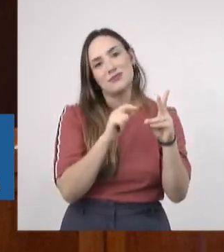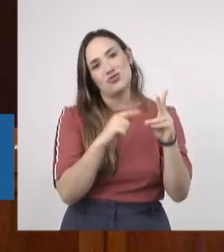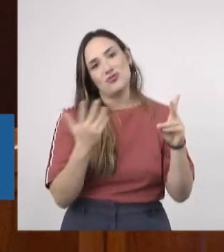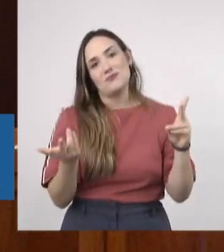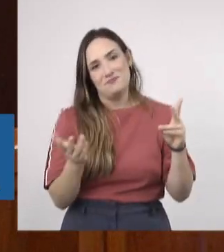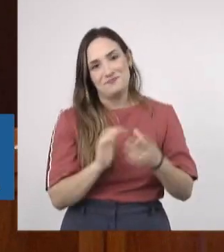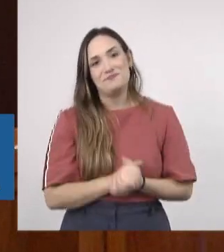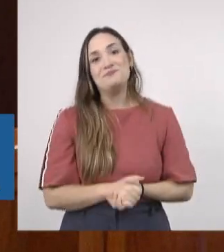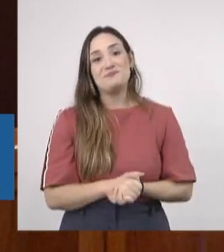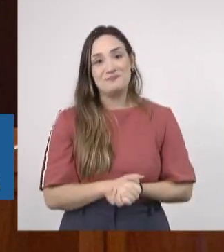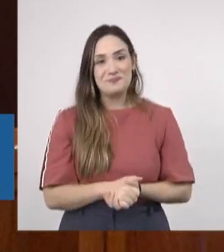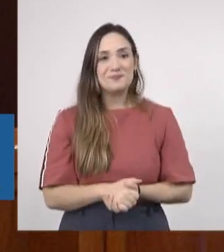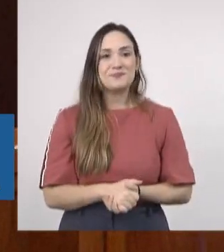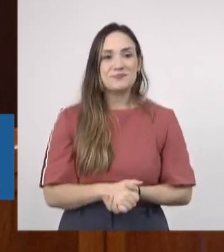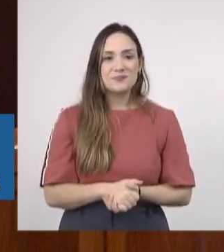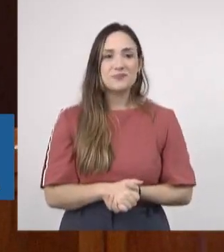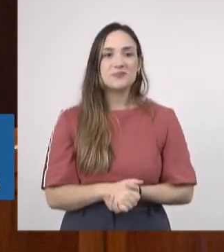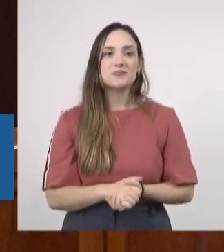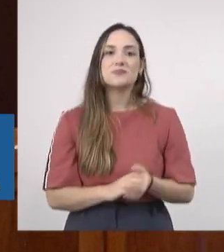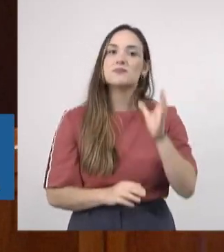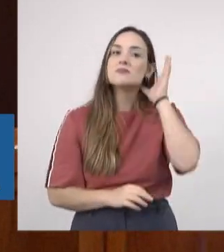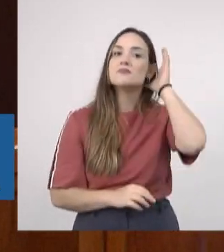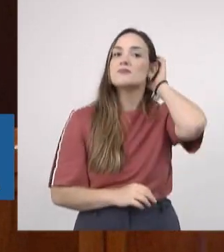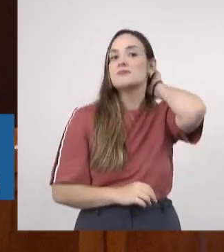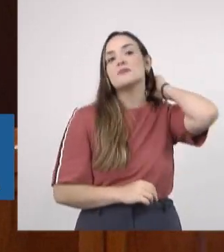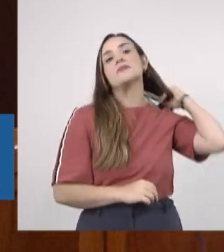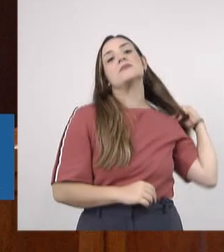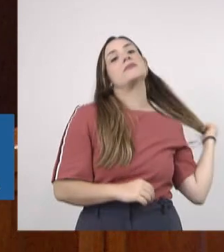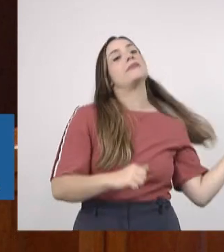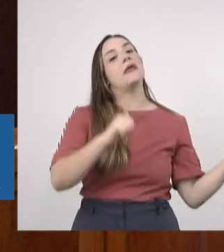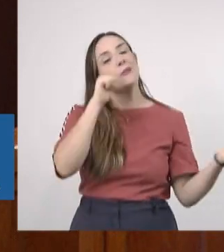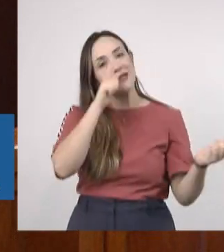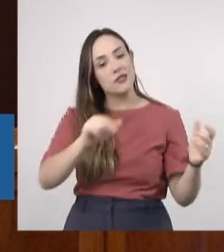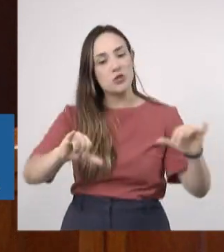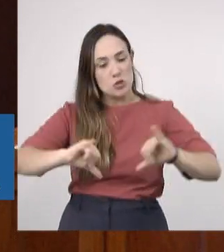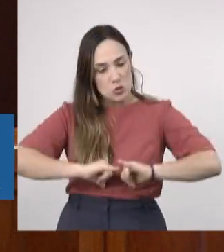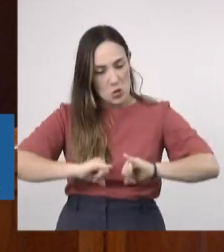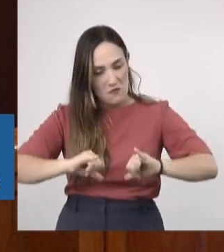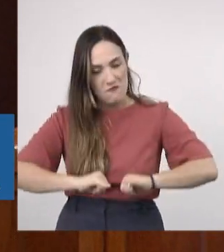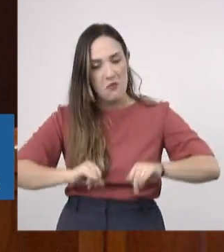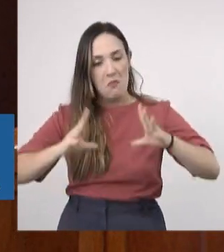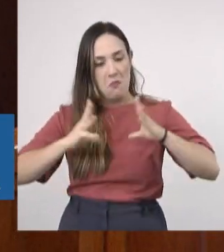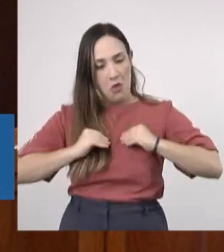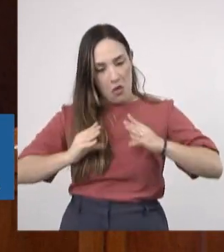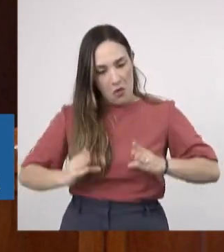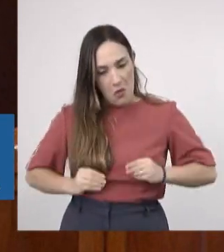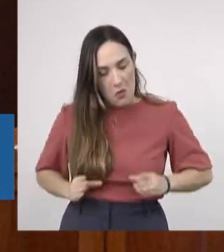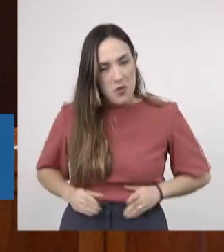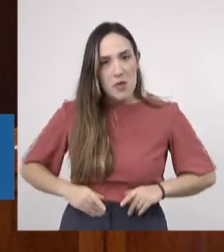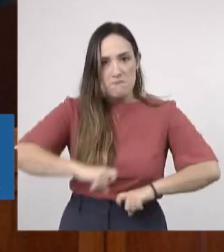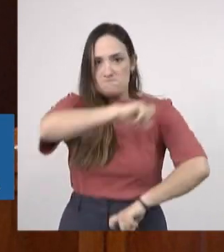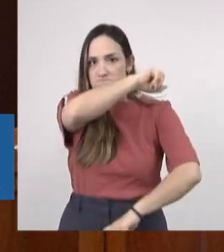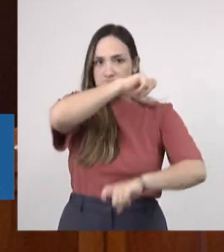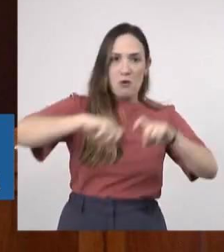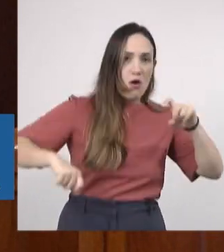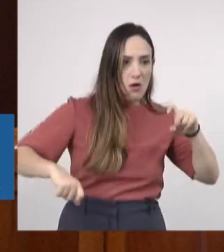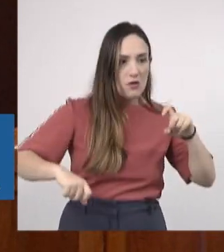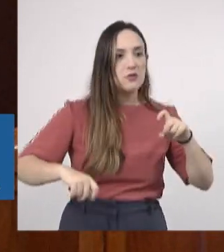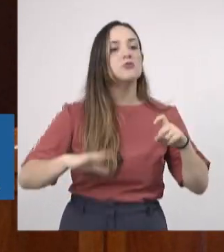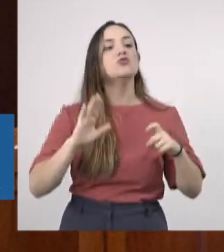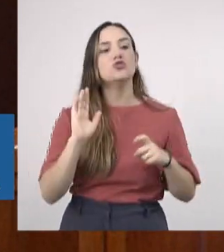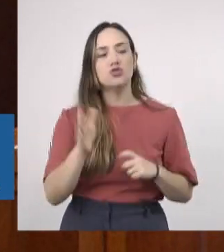meninos também, indígenas. Meninas abusadas, violentadas, como a